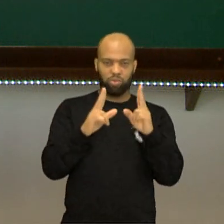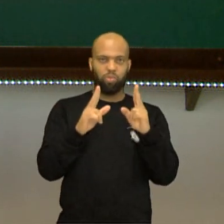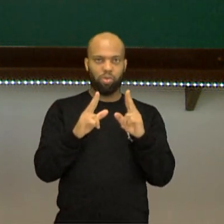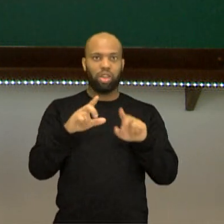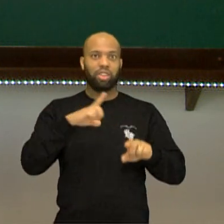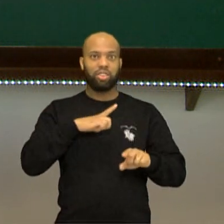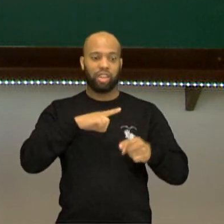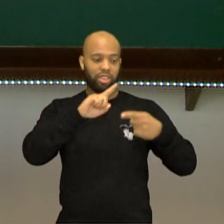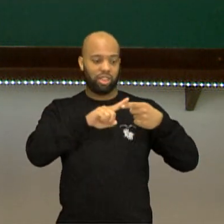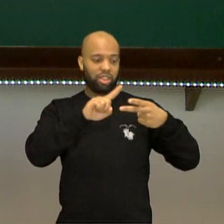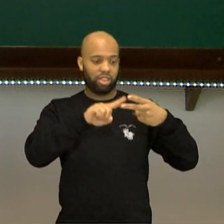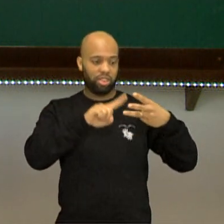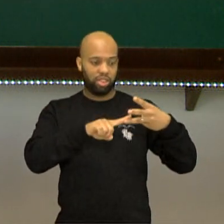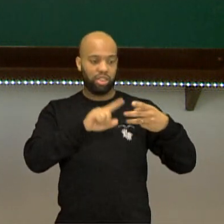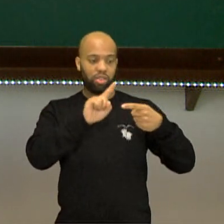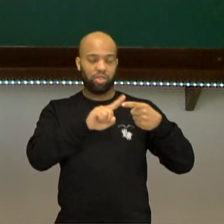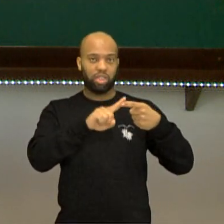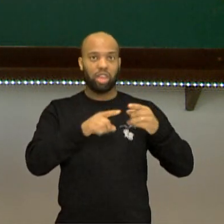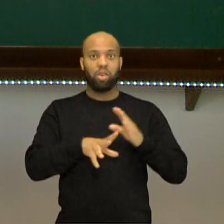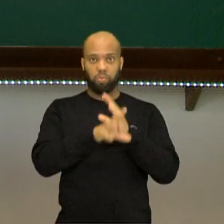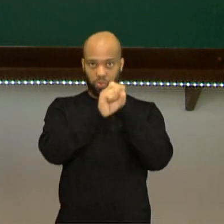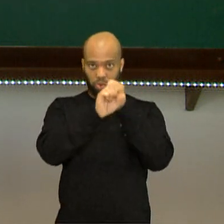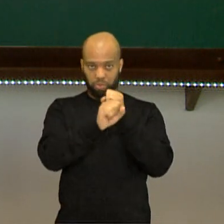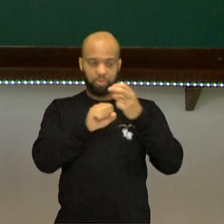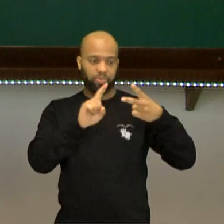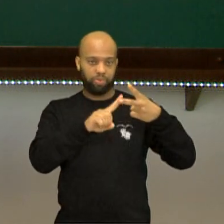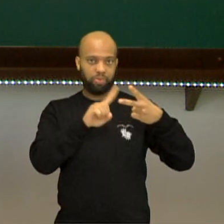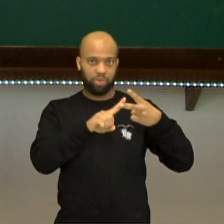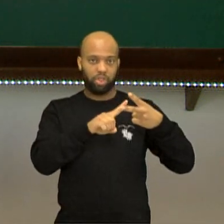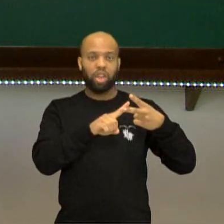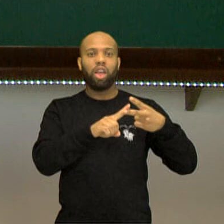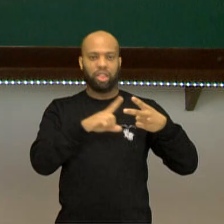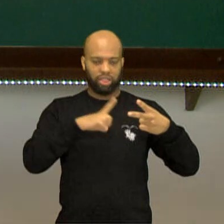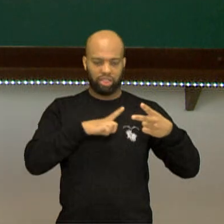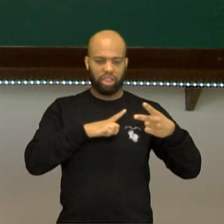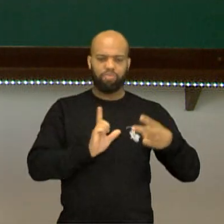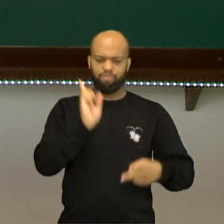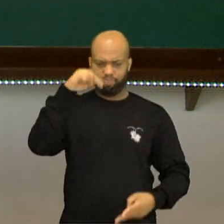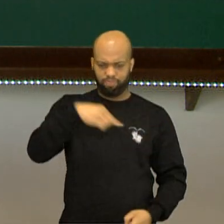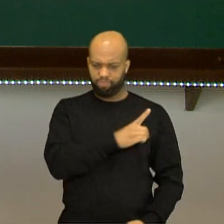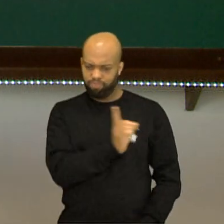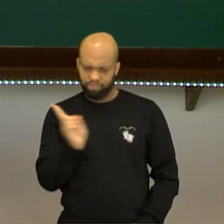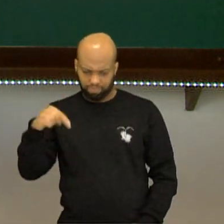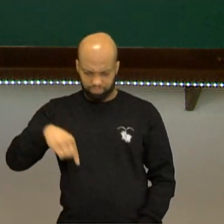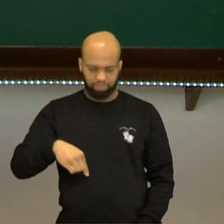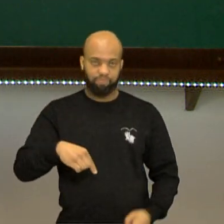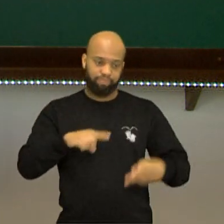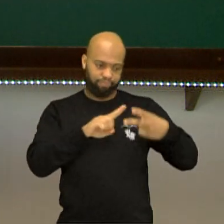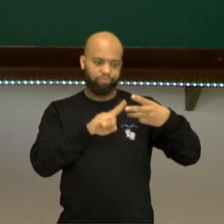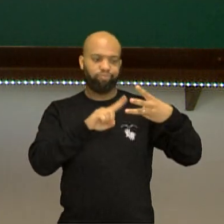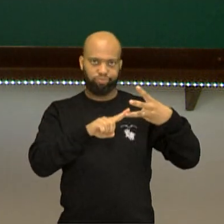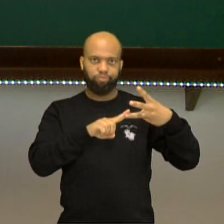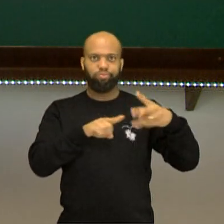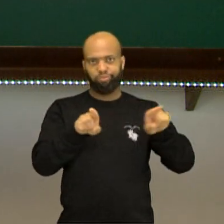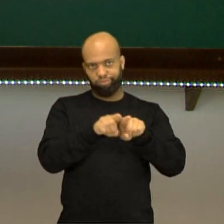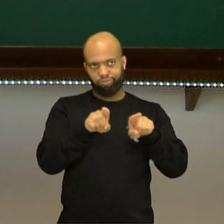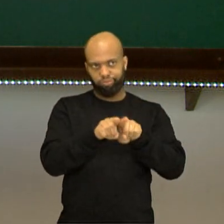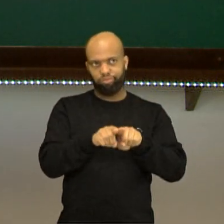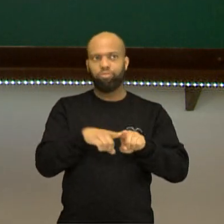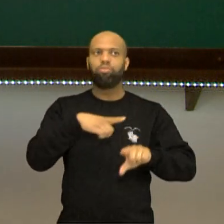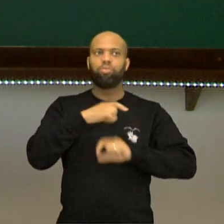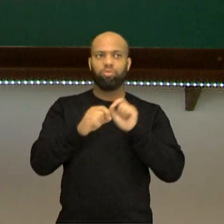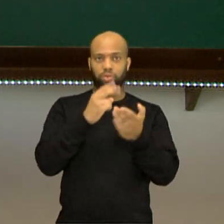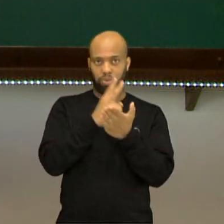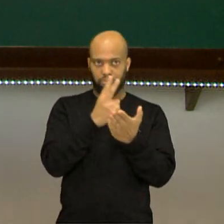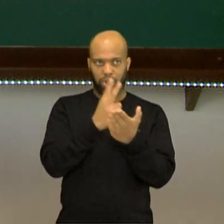seus 3 requisitos. Módulo, direção e sentido. Então, nesse caso, eles têm o